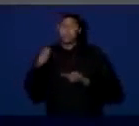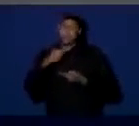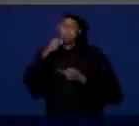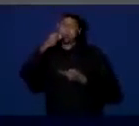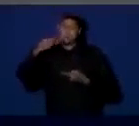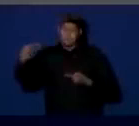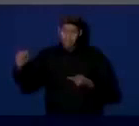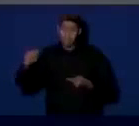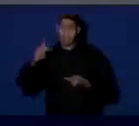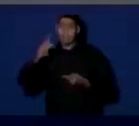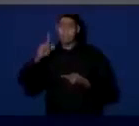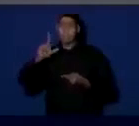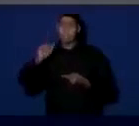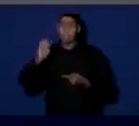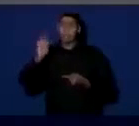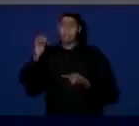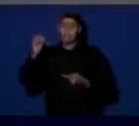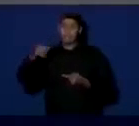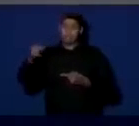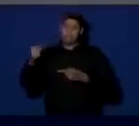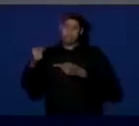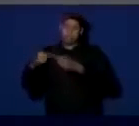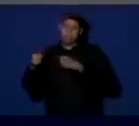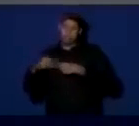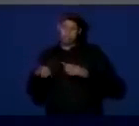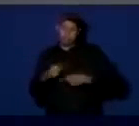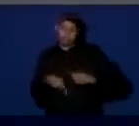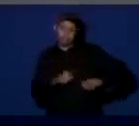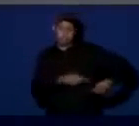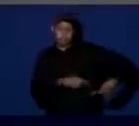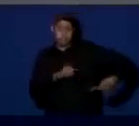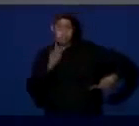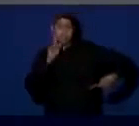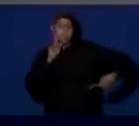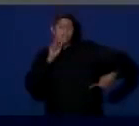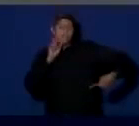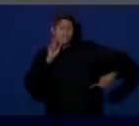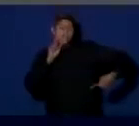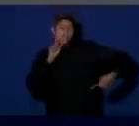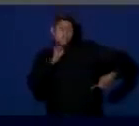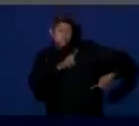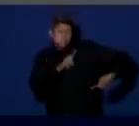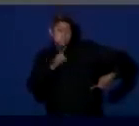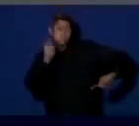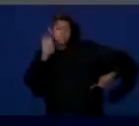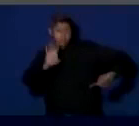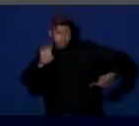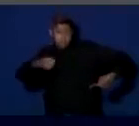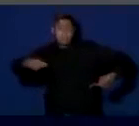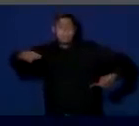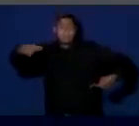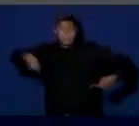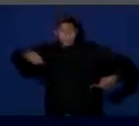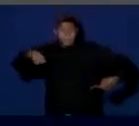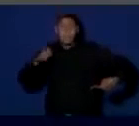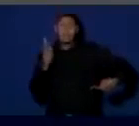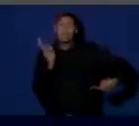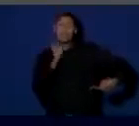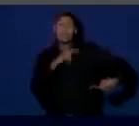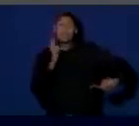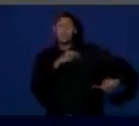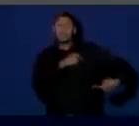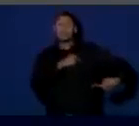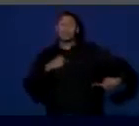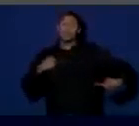vai desse platô para baixo, né? Quer dizer, a gente vê os Estados Unidos e a Europa hoje dependentes, né, da Rússia e da